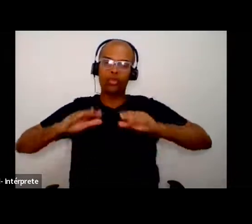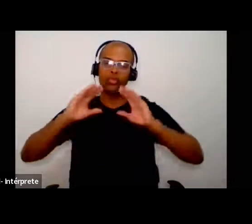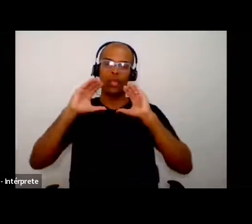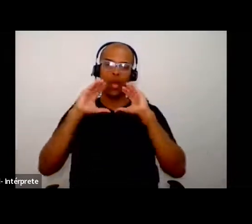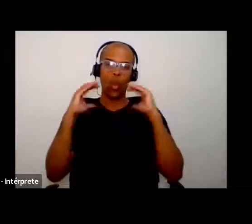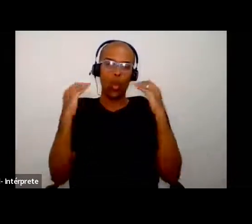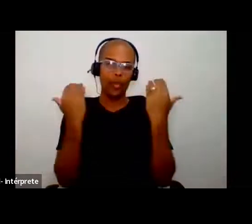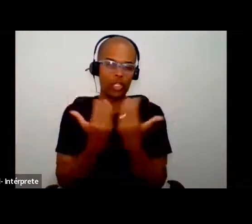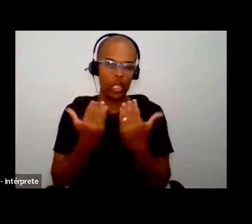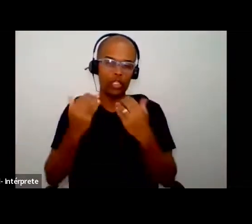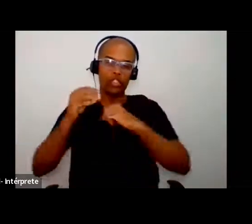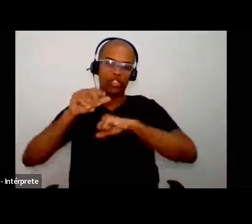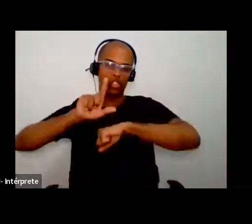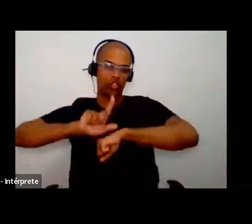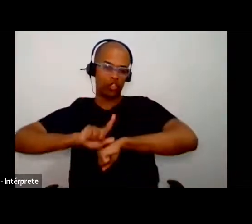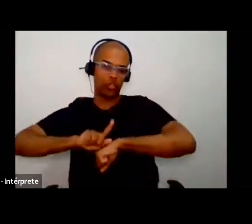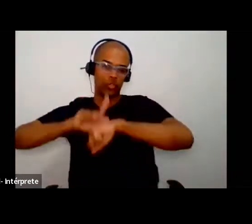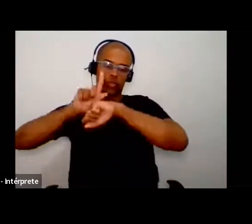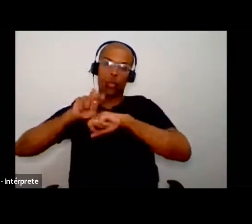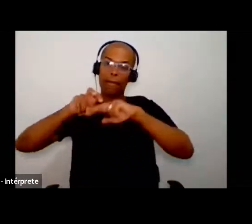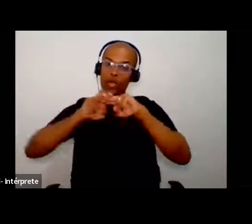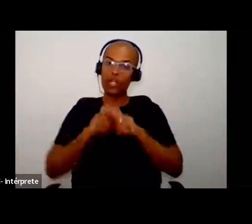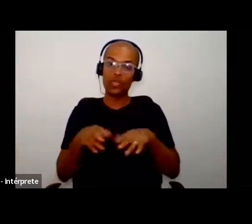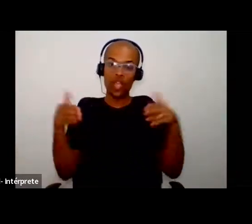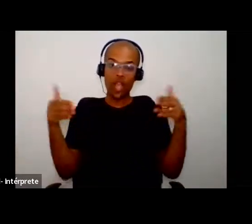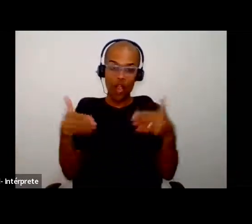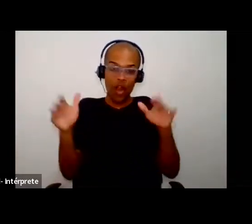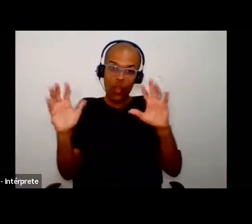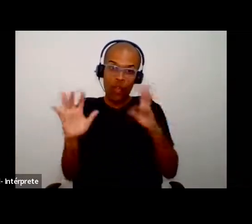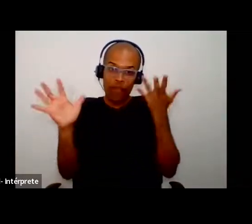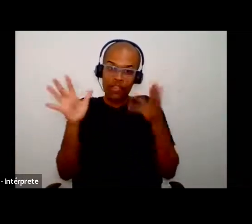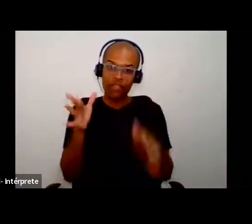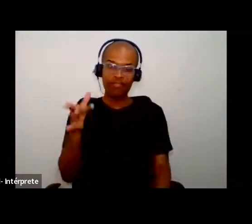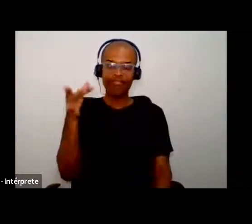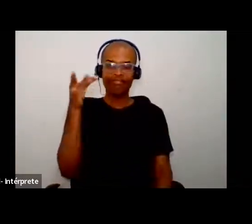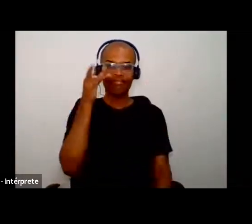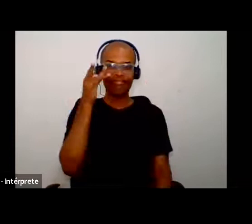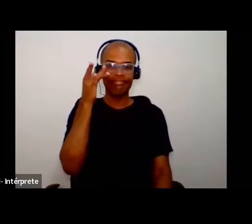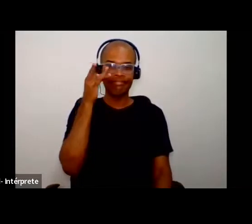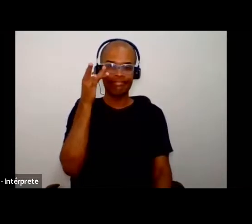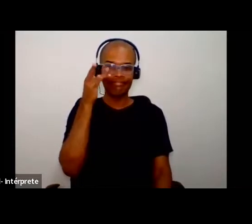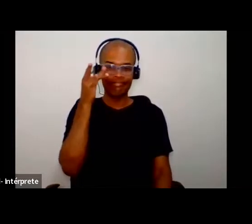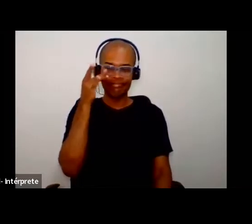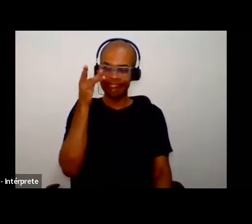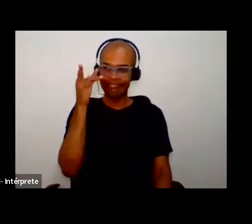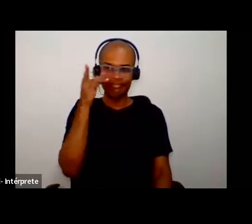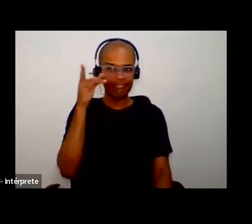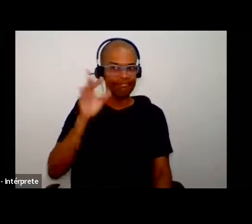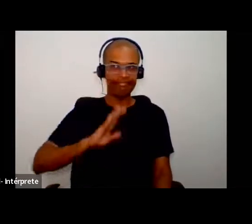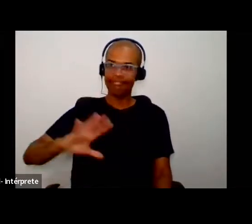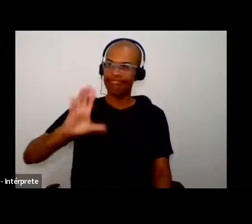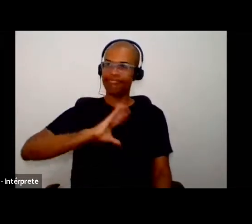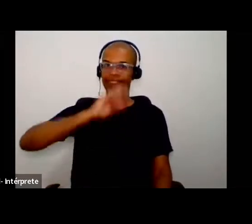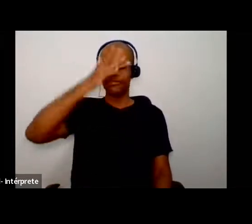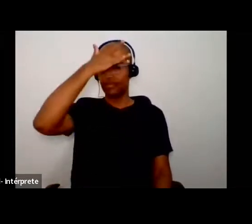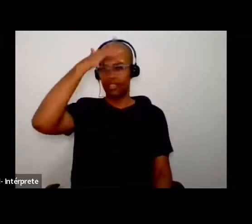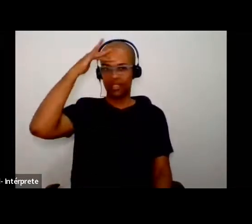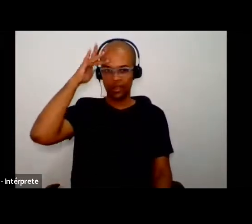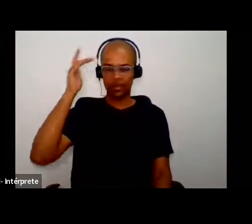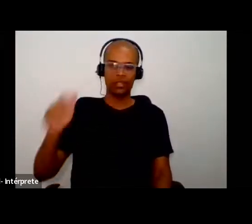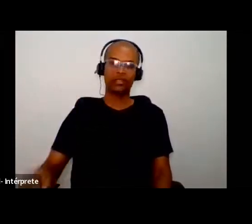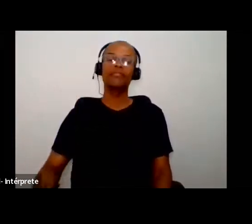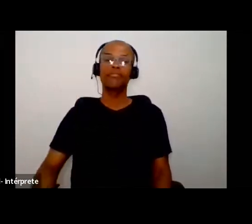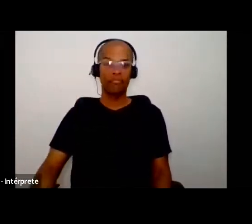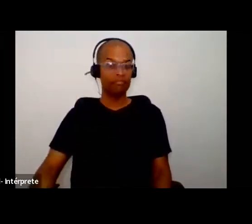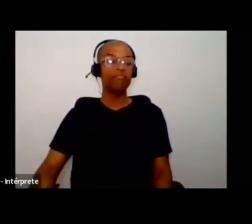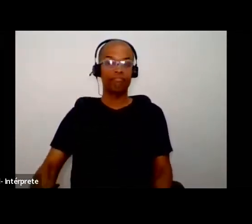os gestores. Por isso que neste evento vocês vão encontrar essas pessoas com essas funções também,